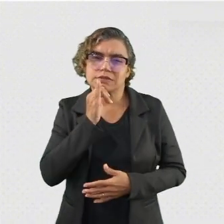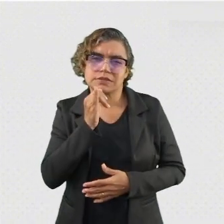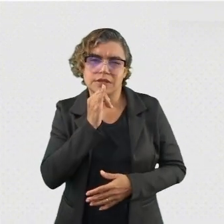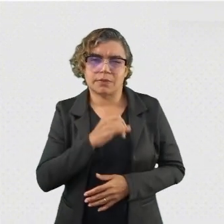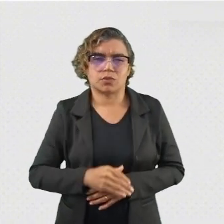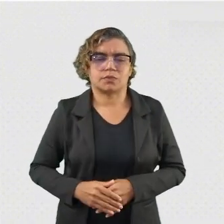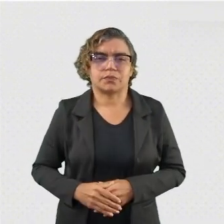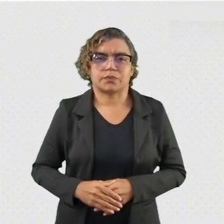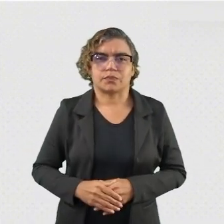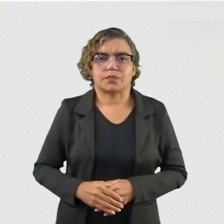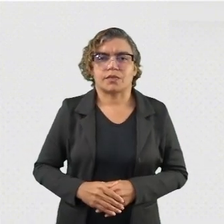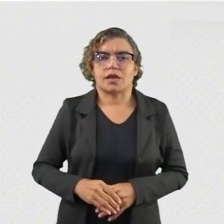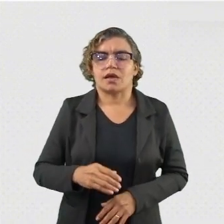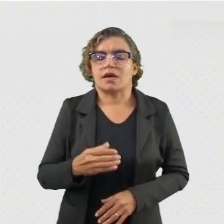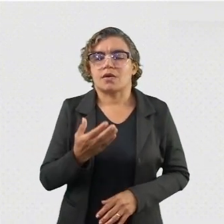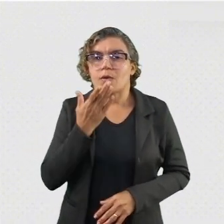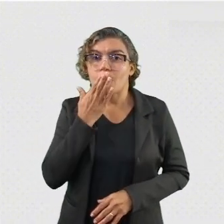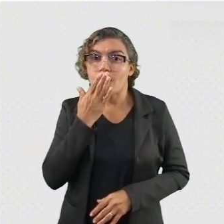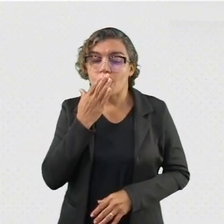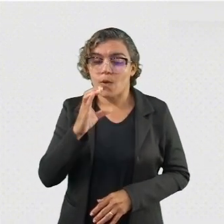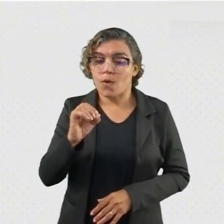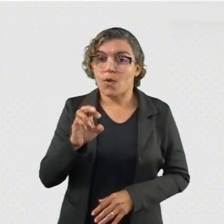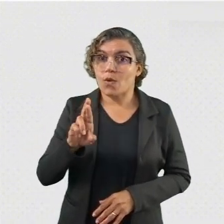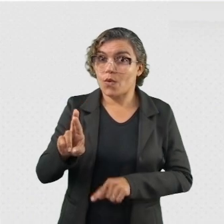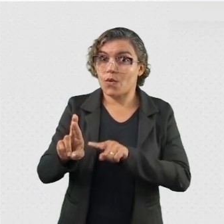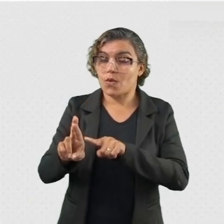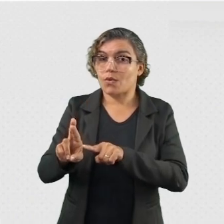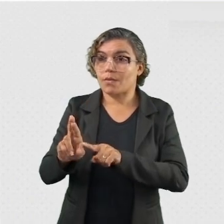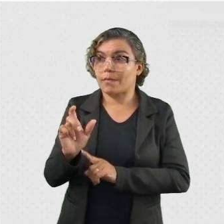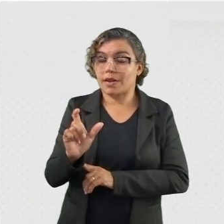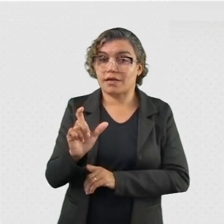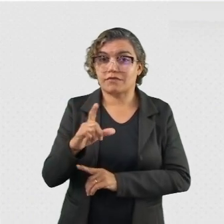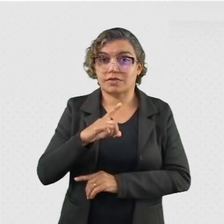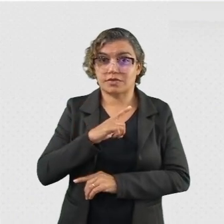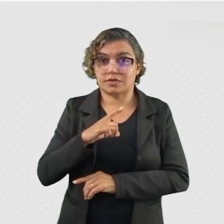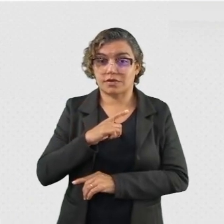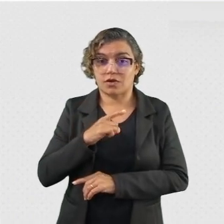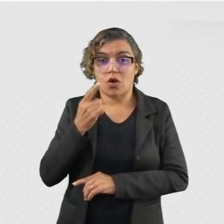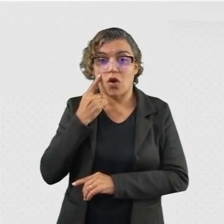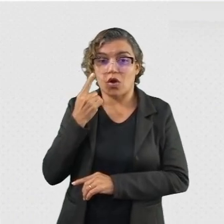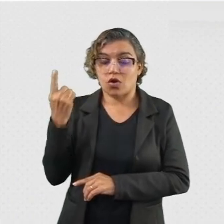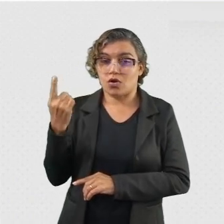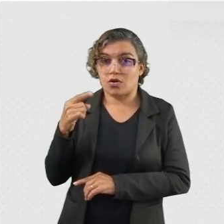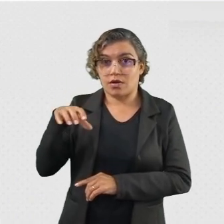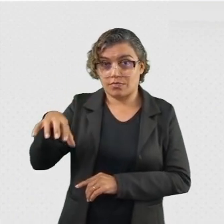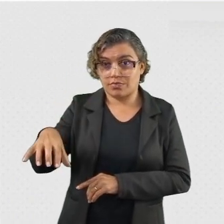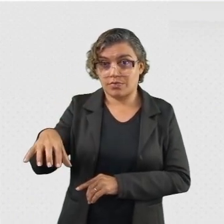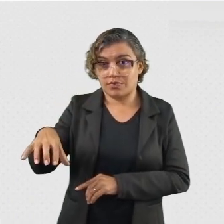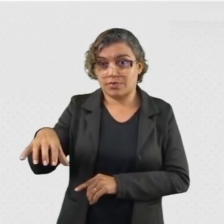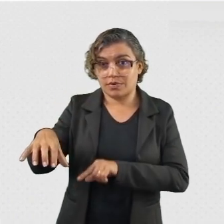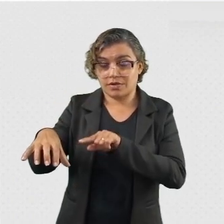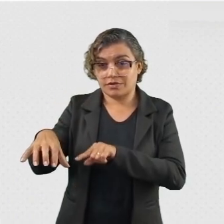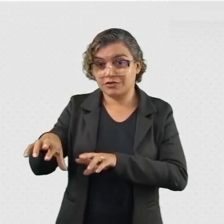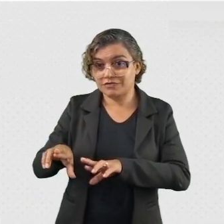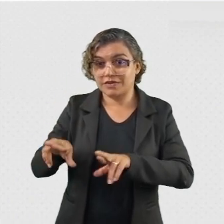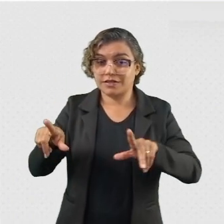palavra cor, no inglês britânico tem um U, color. No inglês americano não